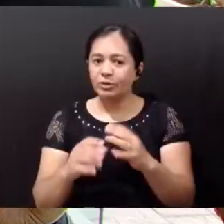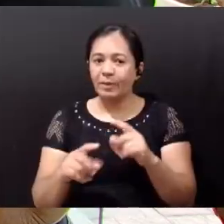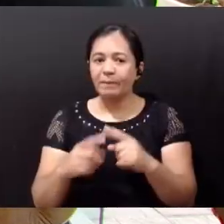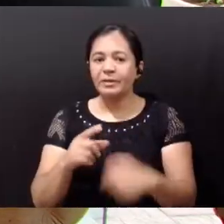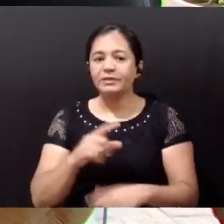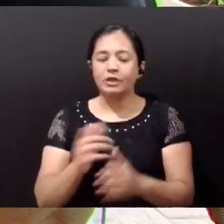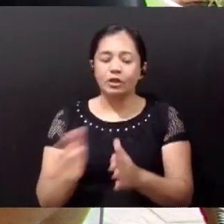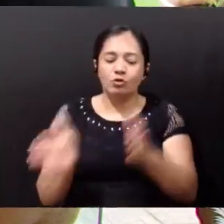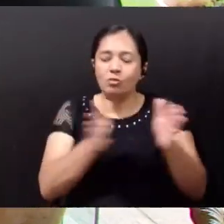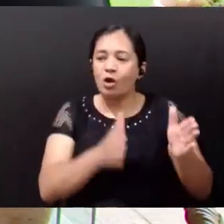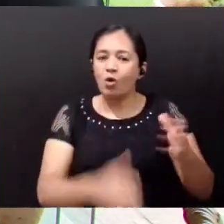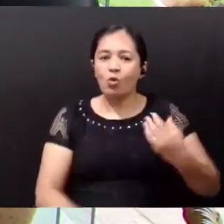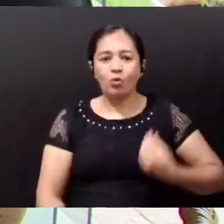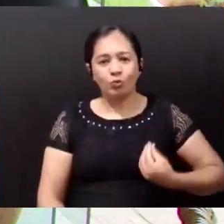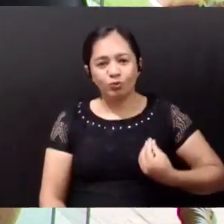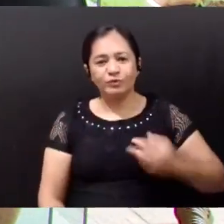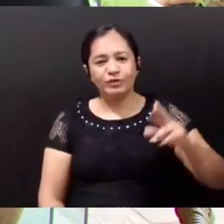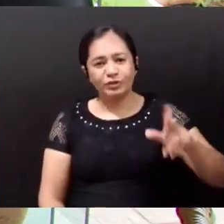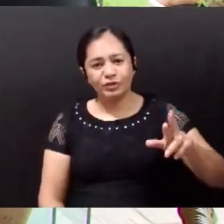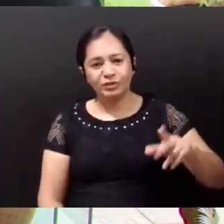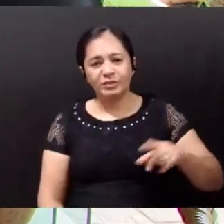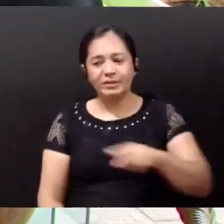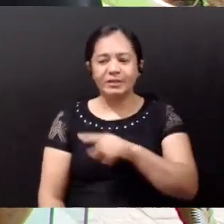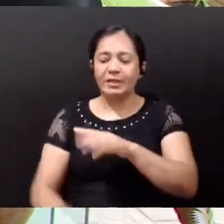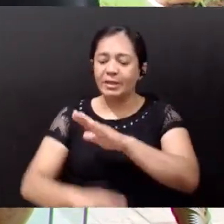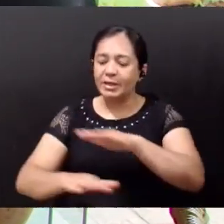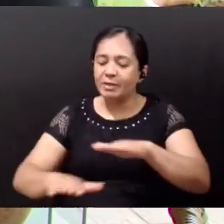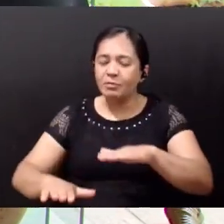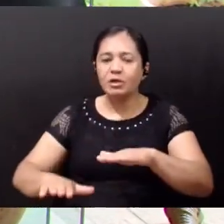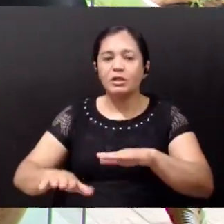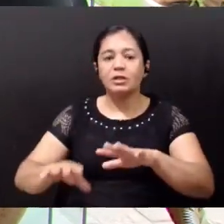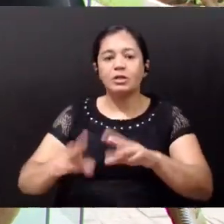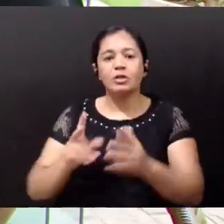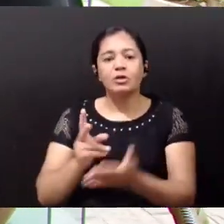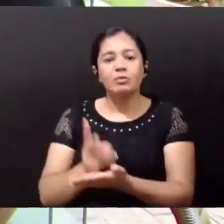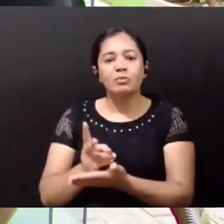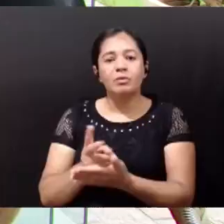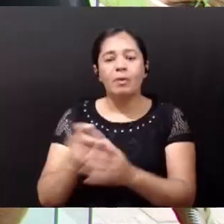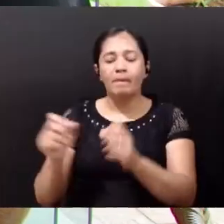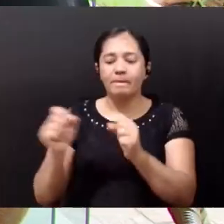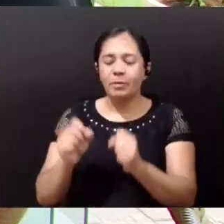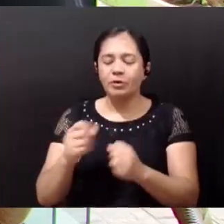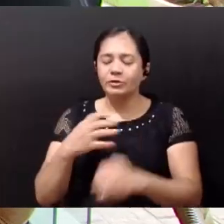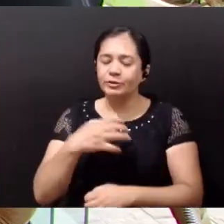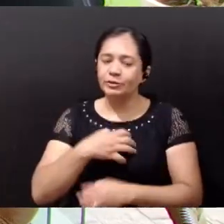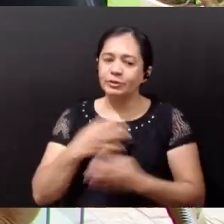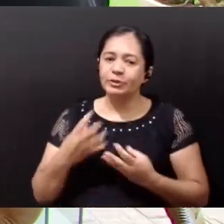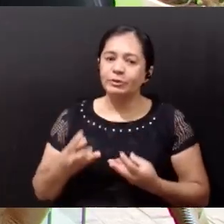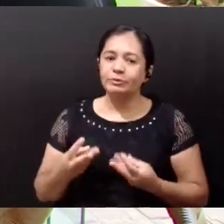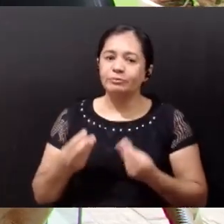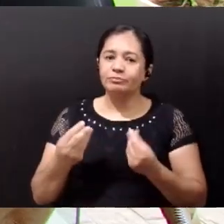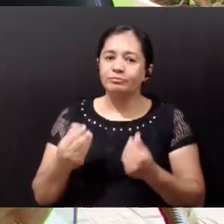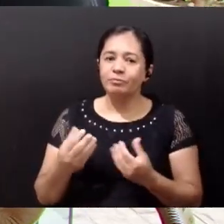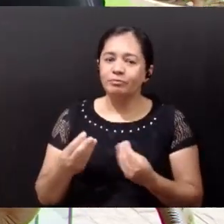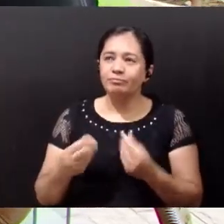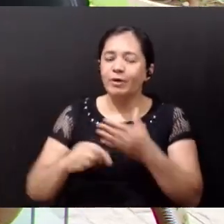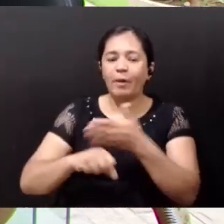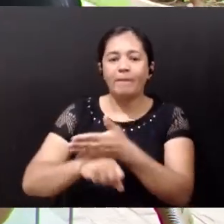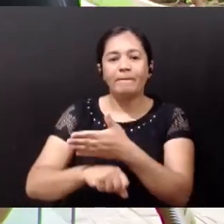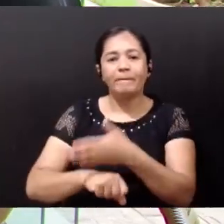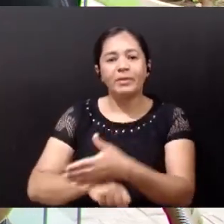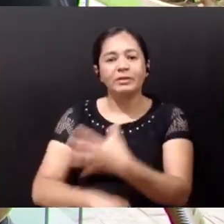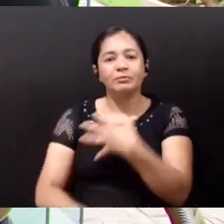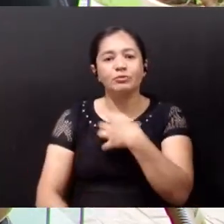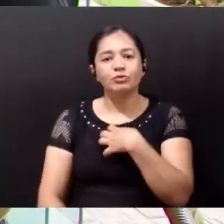realidade e que eles, mesmo pequenos, podem ser sensíveis e participar de uma forma de mudar